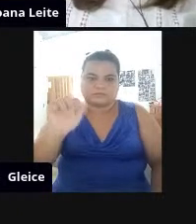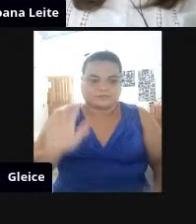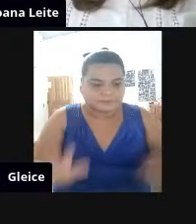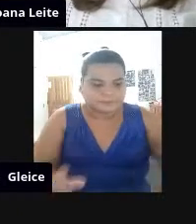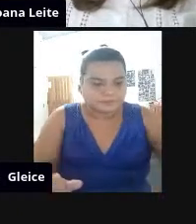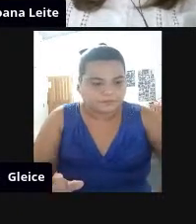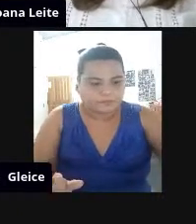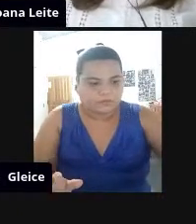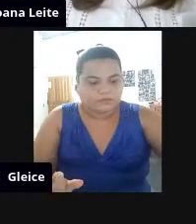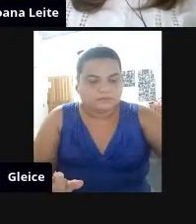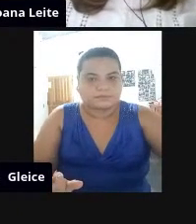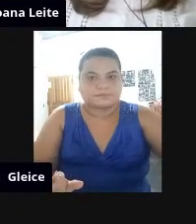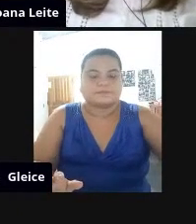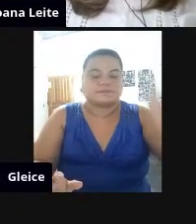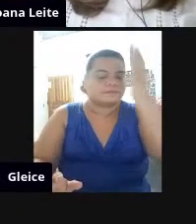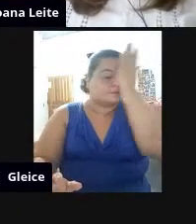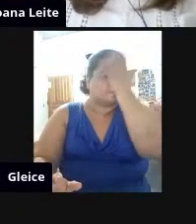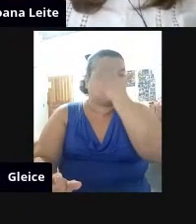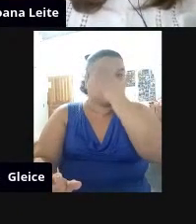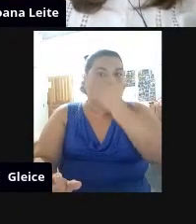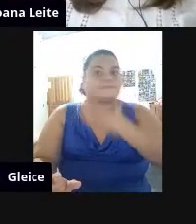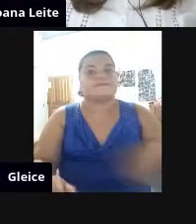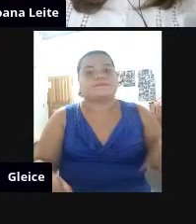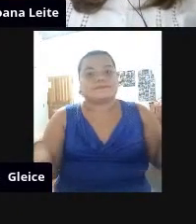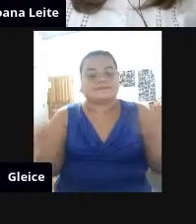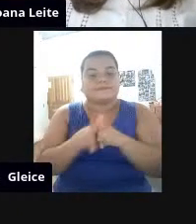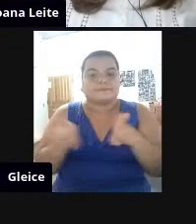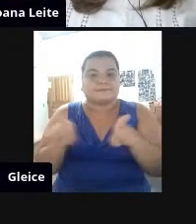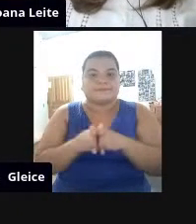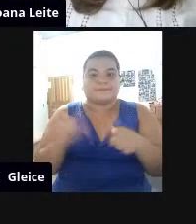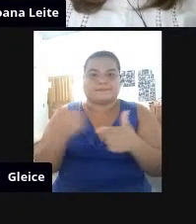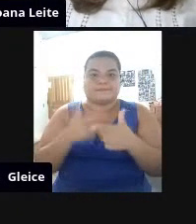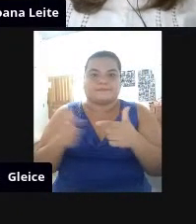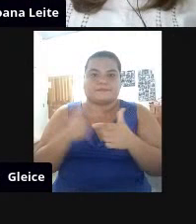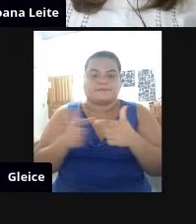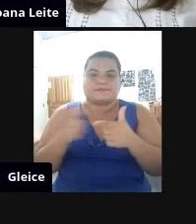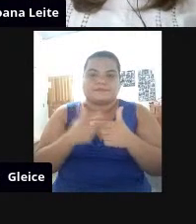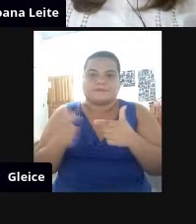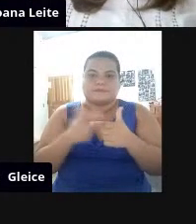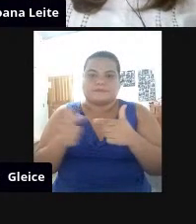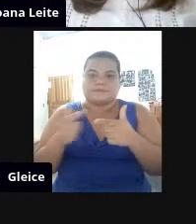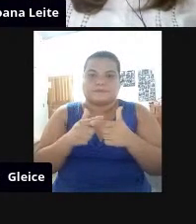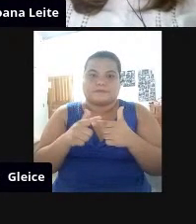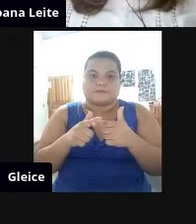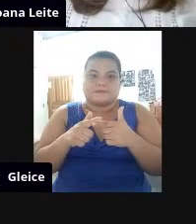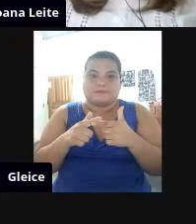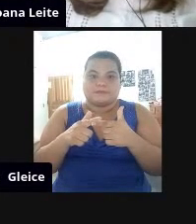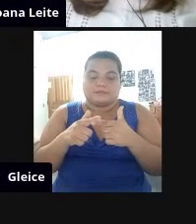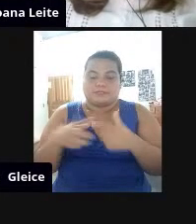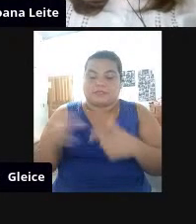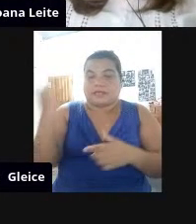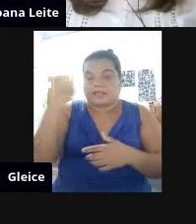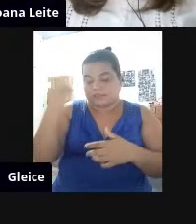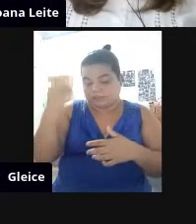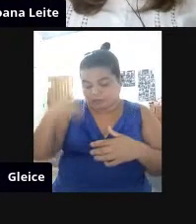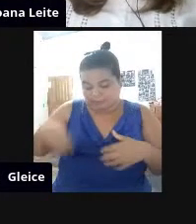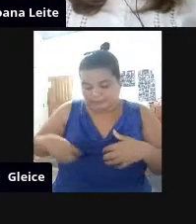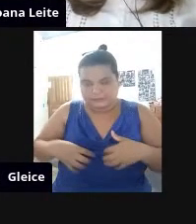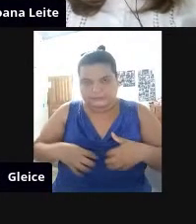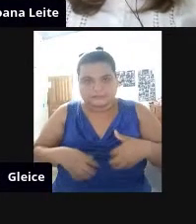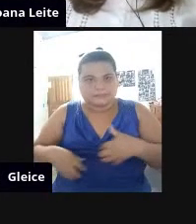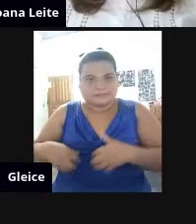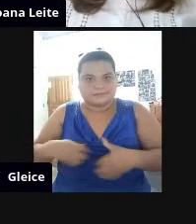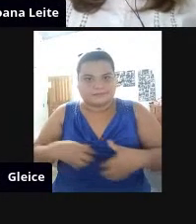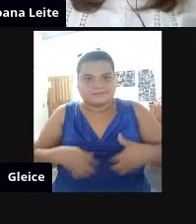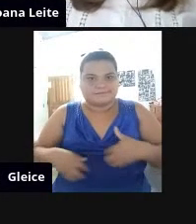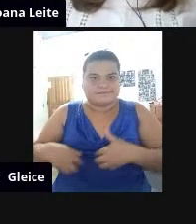lipopolissacarídeos, comprometem também o funcionamento intestinal, né, também é responsável por causar essa